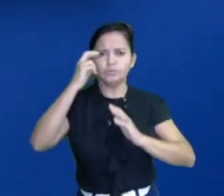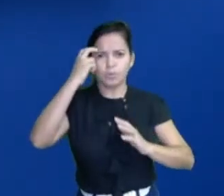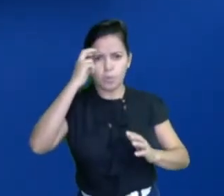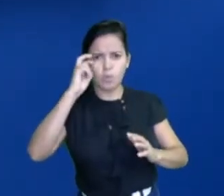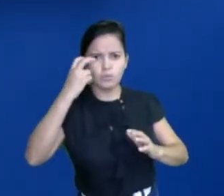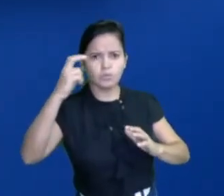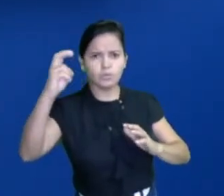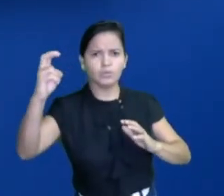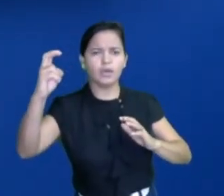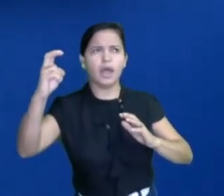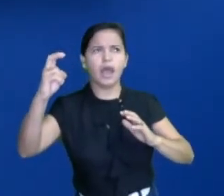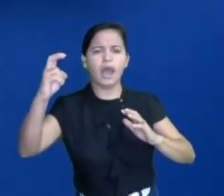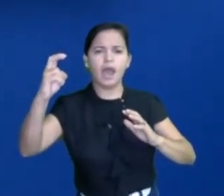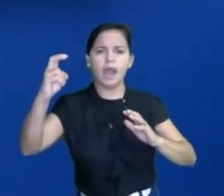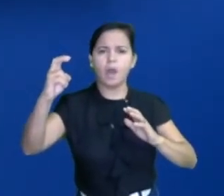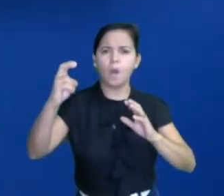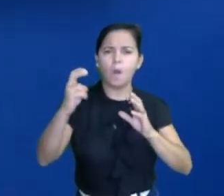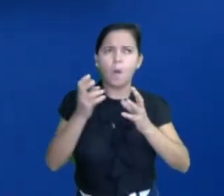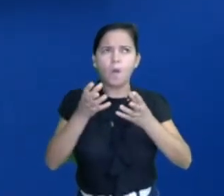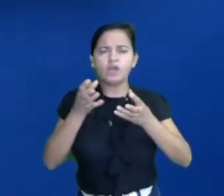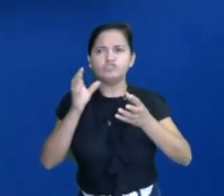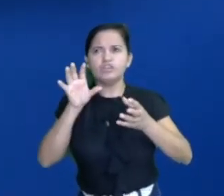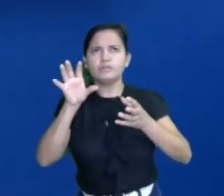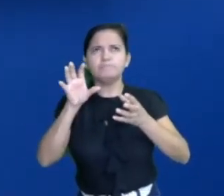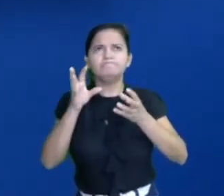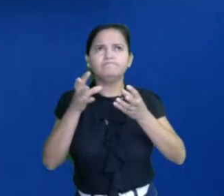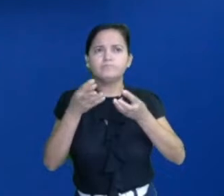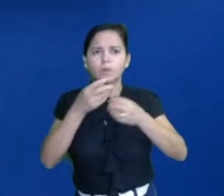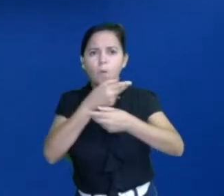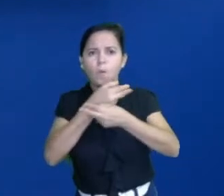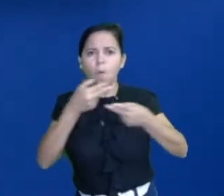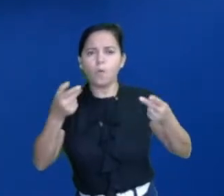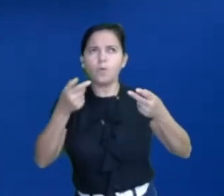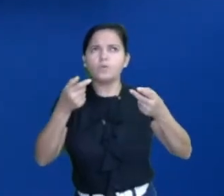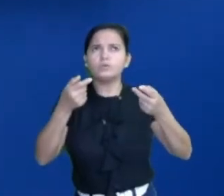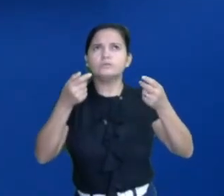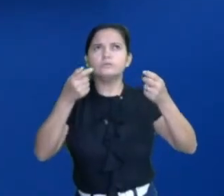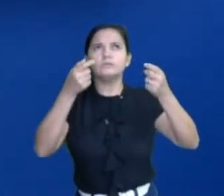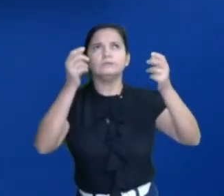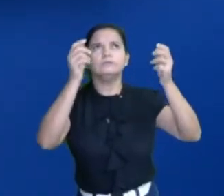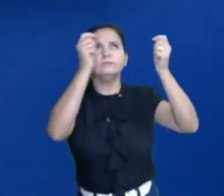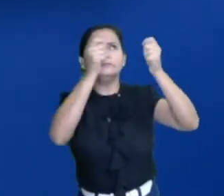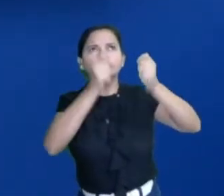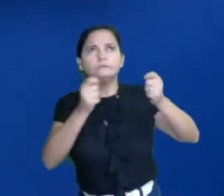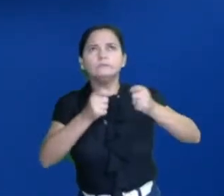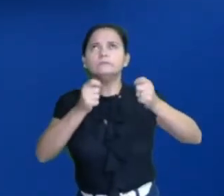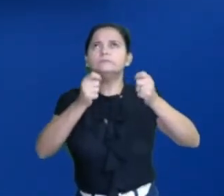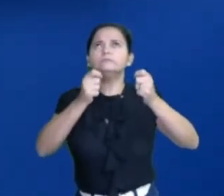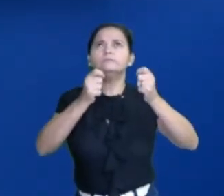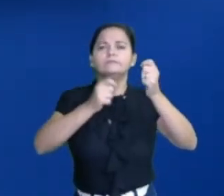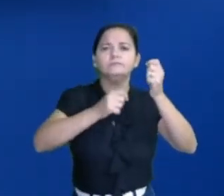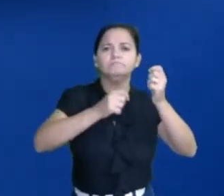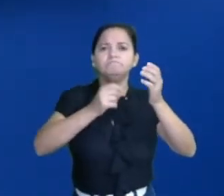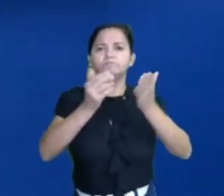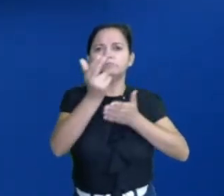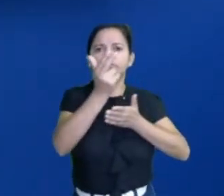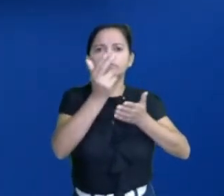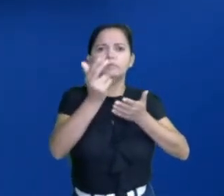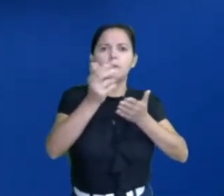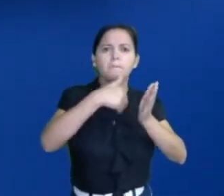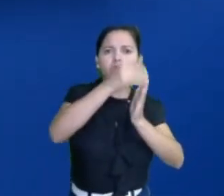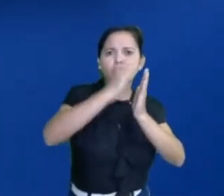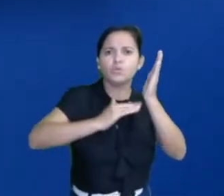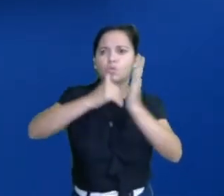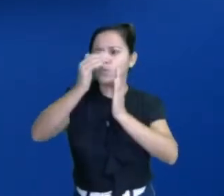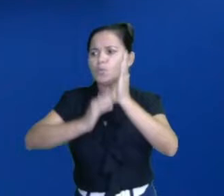concreto, palpável, como construções, esculturas, pinturas, isso eu chamo de